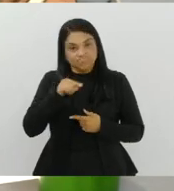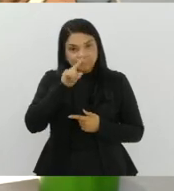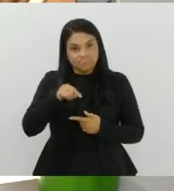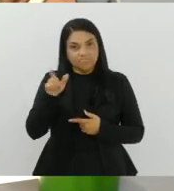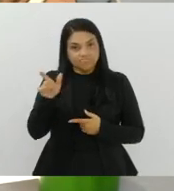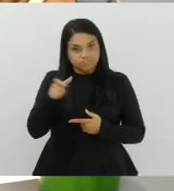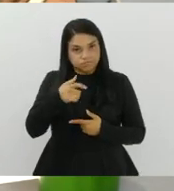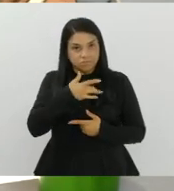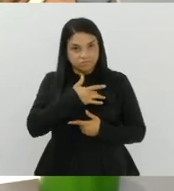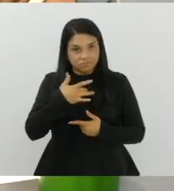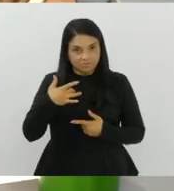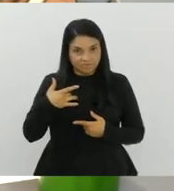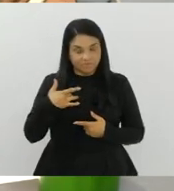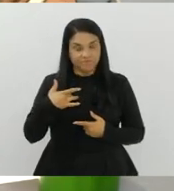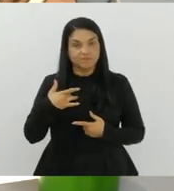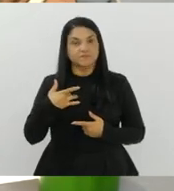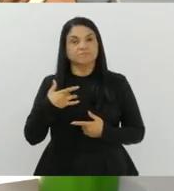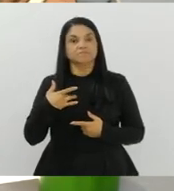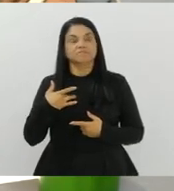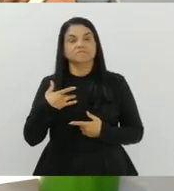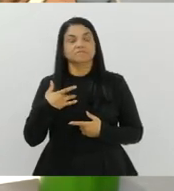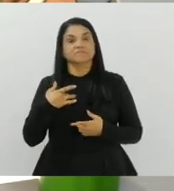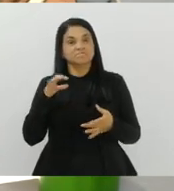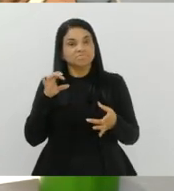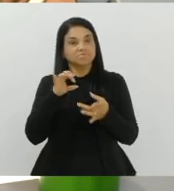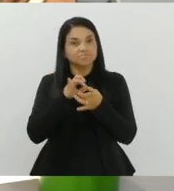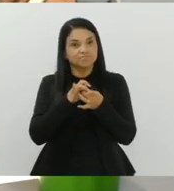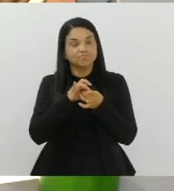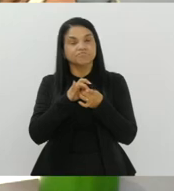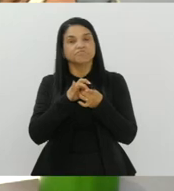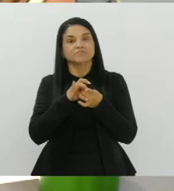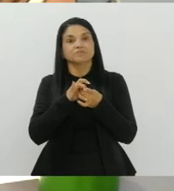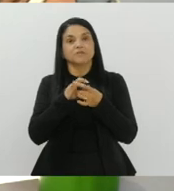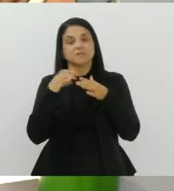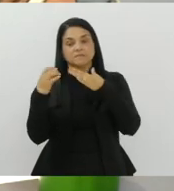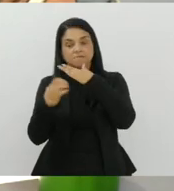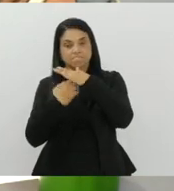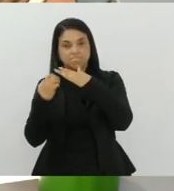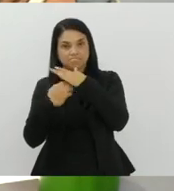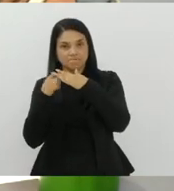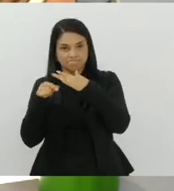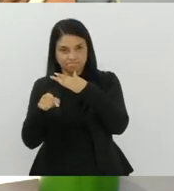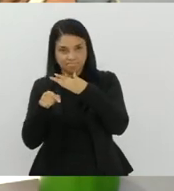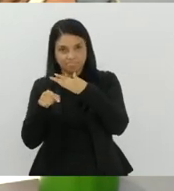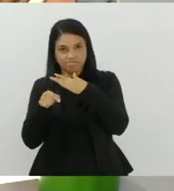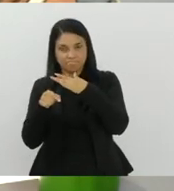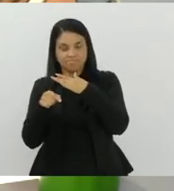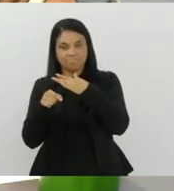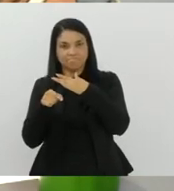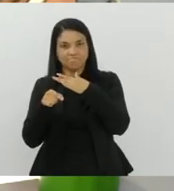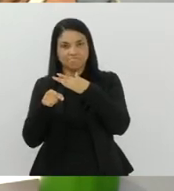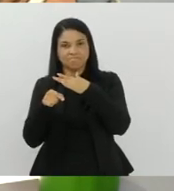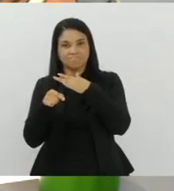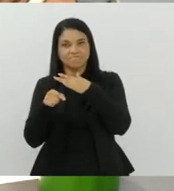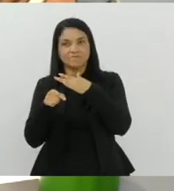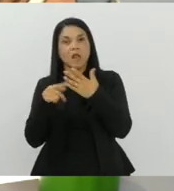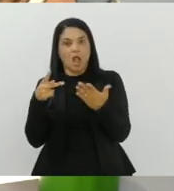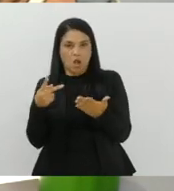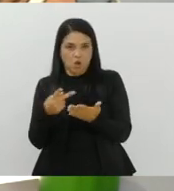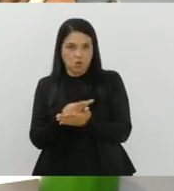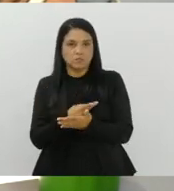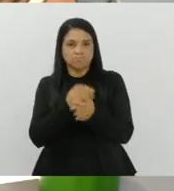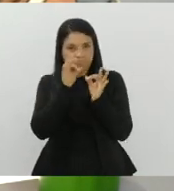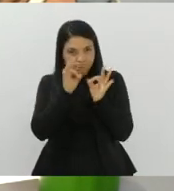massa está literalmente ligada porque ela vem sendo reverberada pelas operadoras de forma velada, e é isso que está